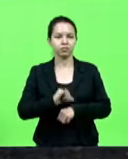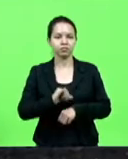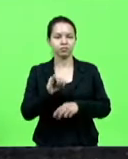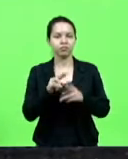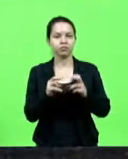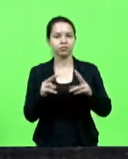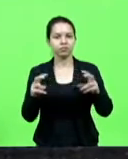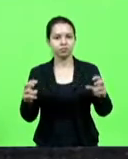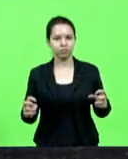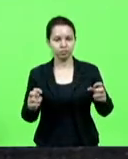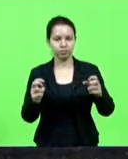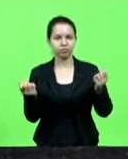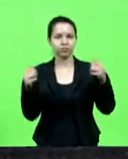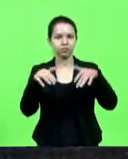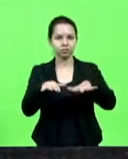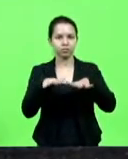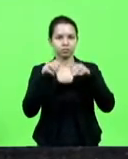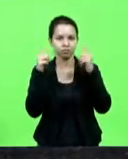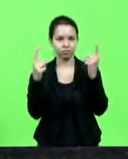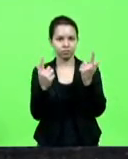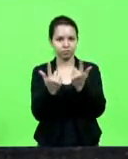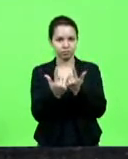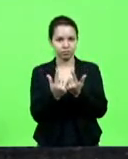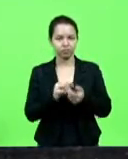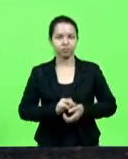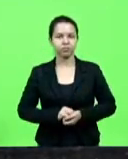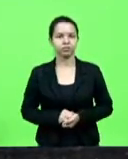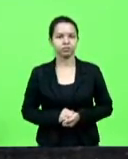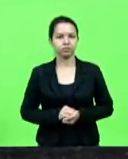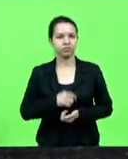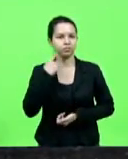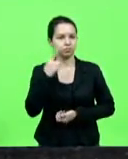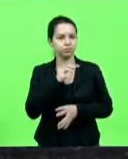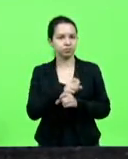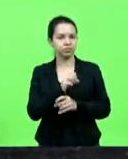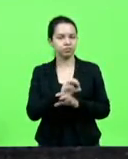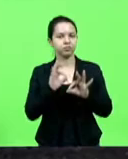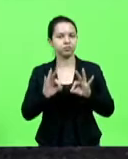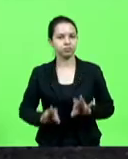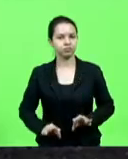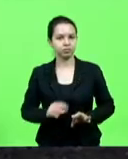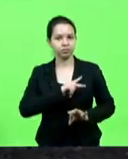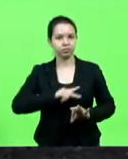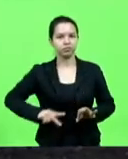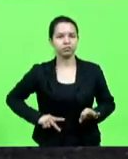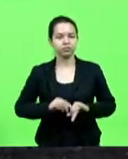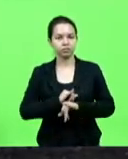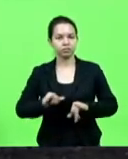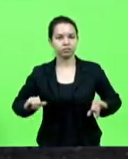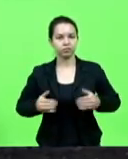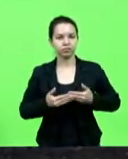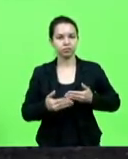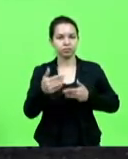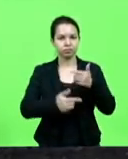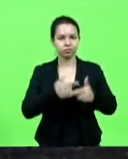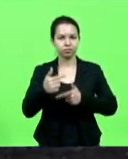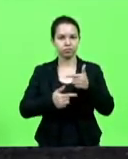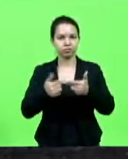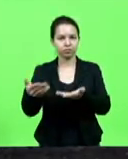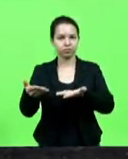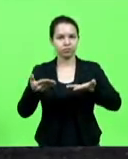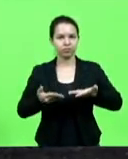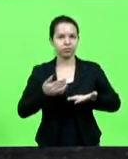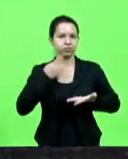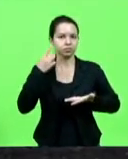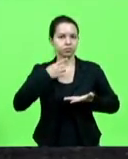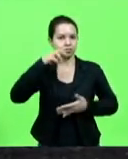reuniu-se a Assembleia Legislativa em sessão ordinária. Havendo o quórum regimental, o senhor presidente declarou abertos os trabalhos e convidou o senhor deputado